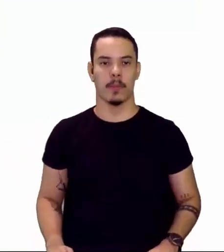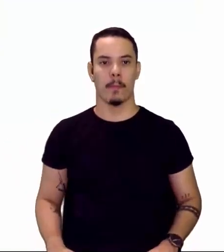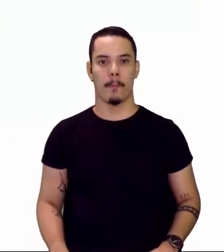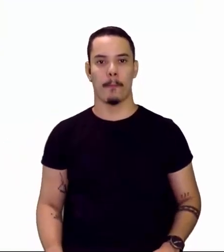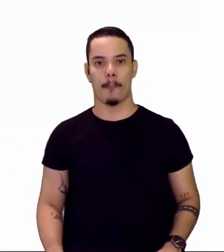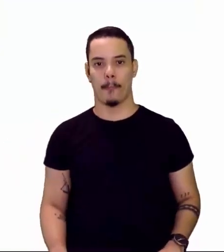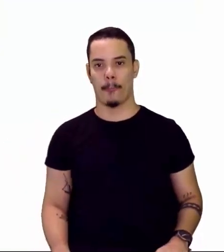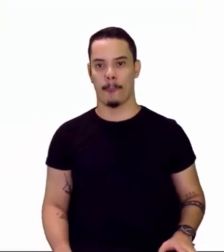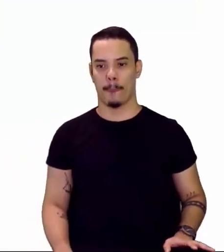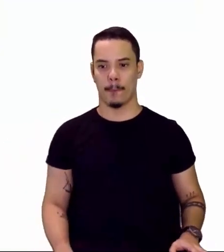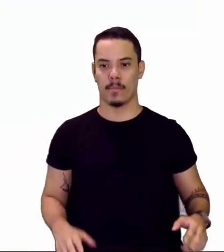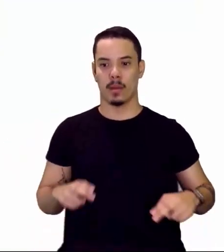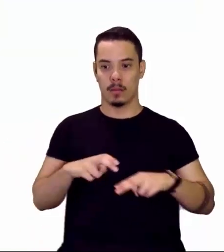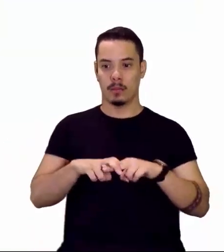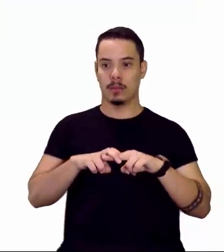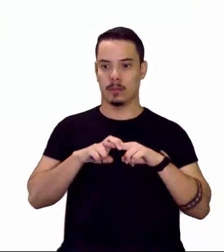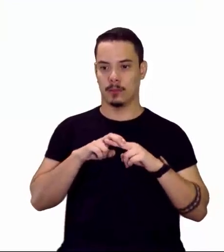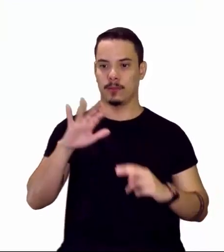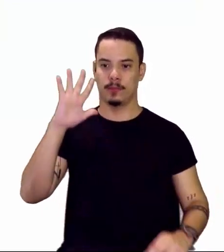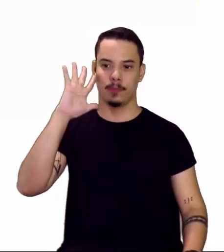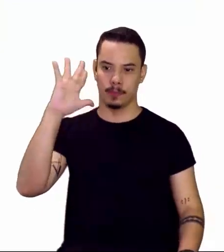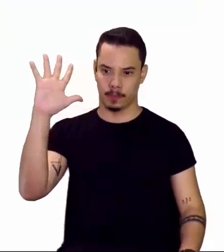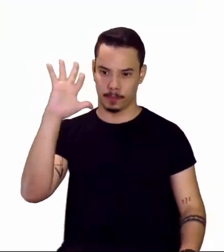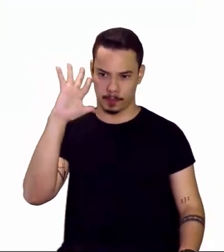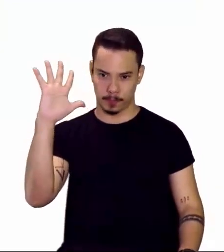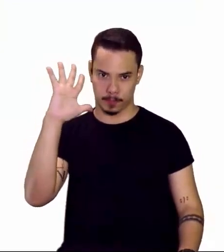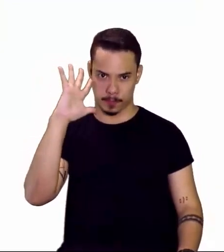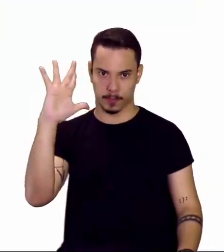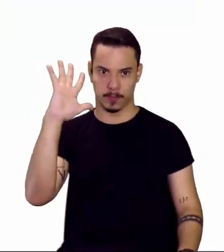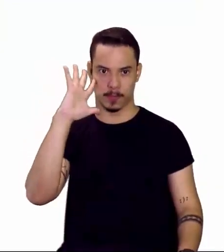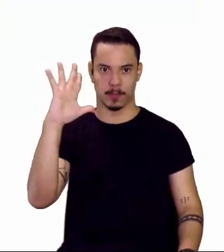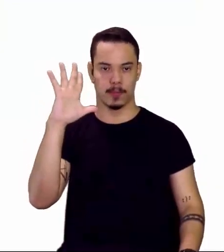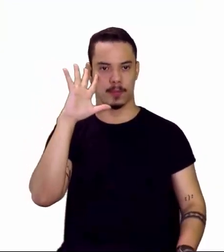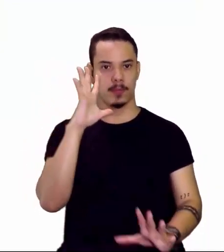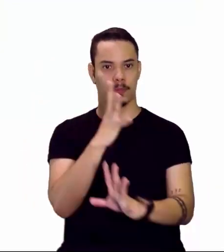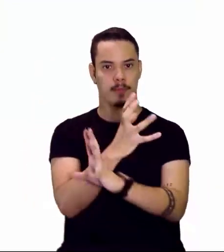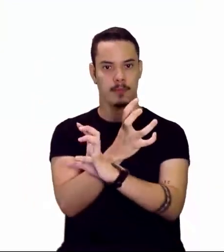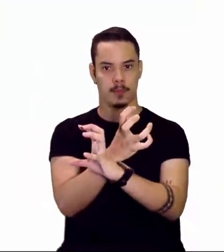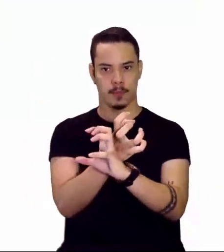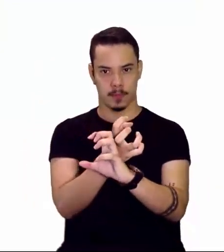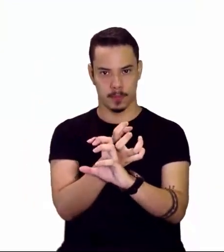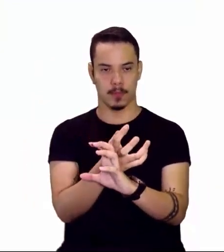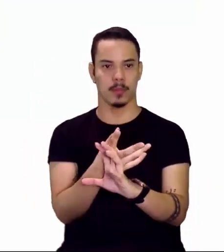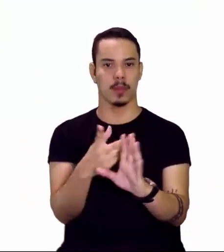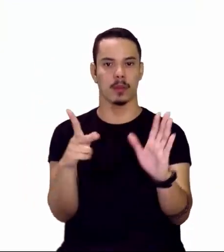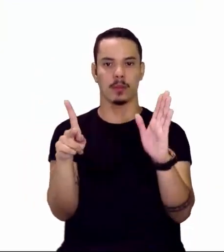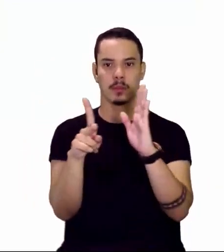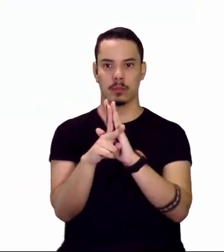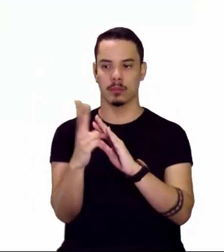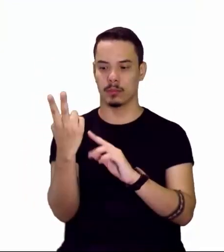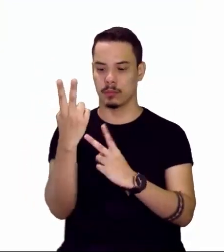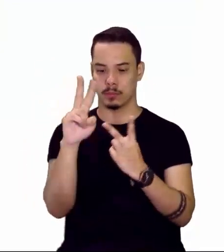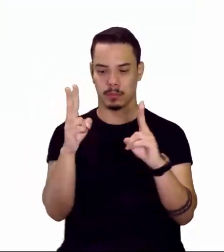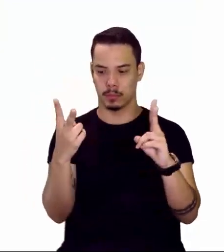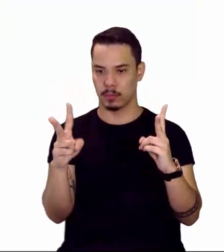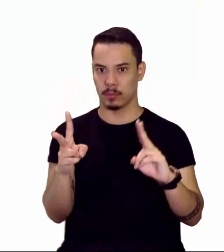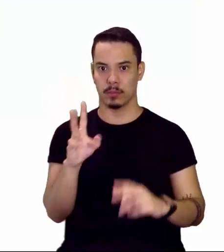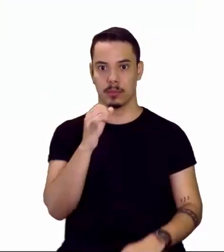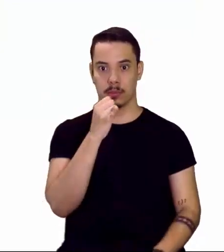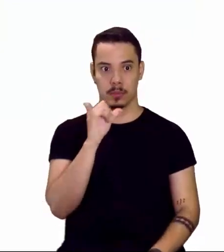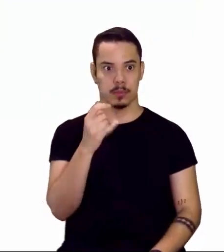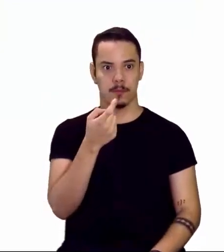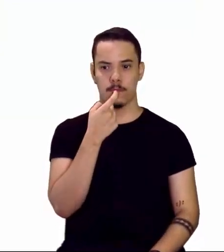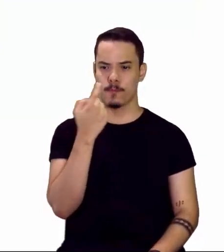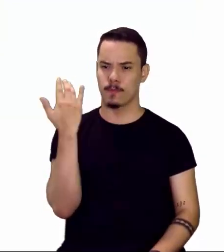Portanto, olha aí, a teoria da repulsão dos pares eletrônicos. Acabei